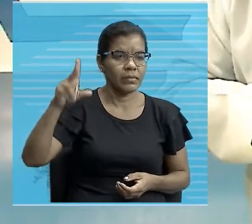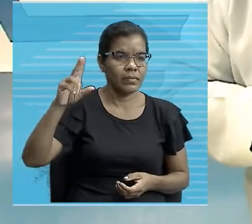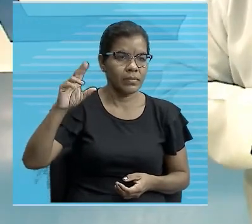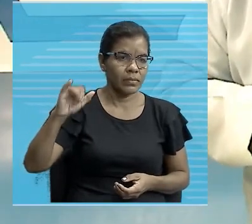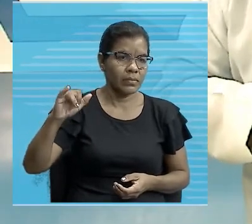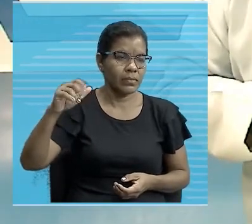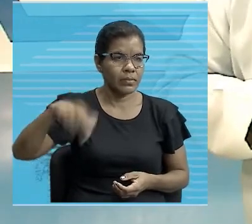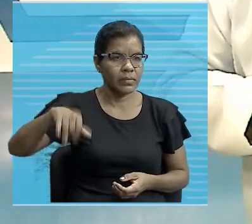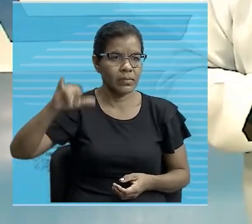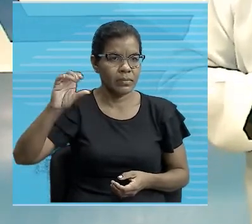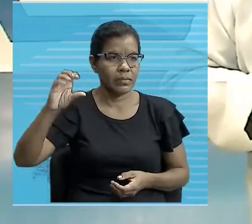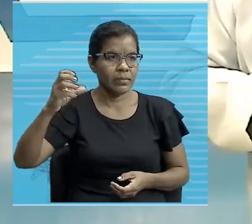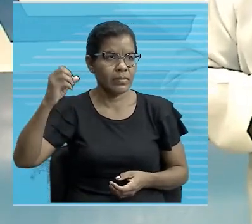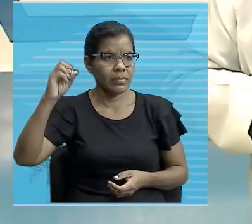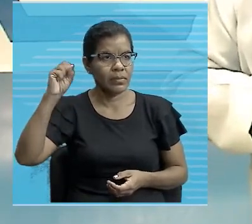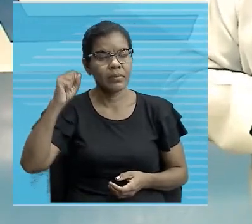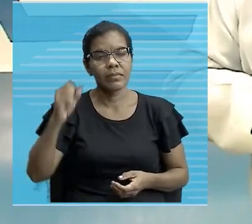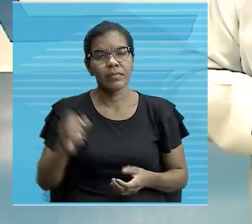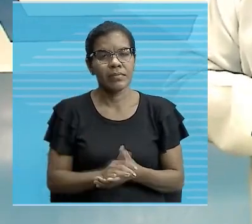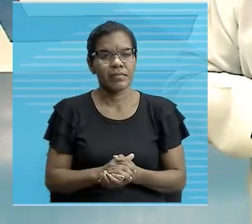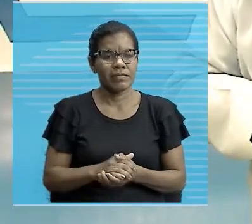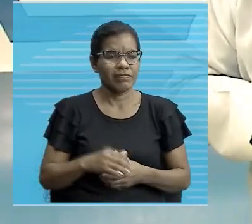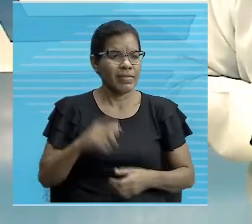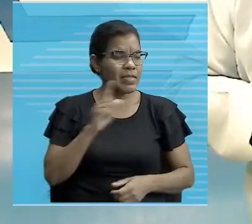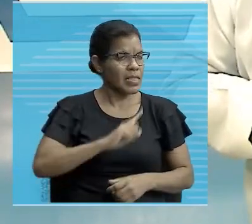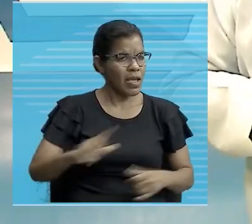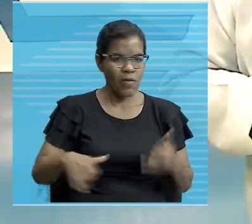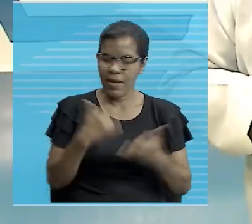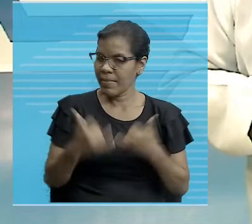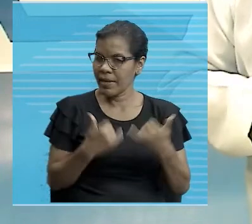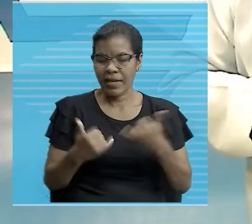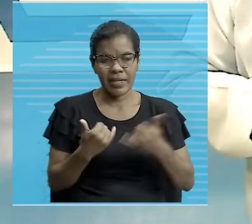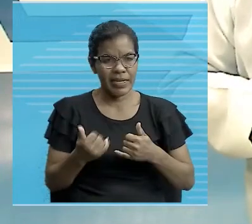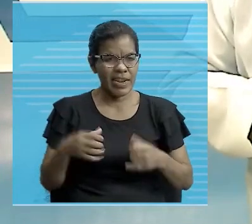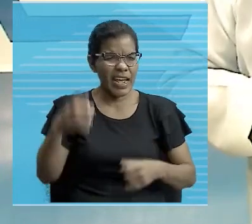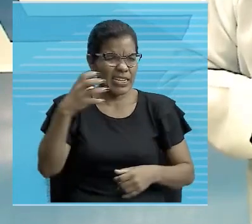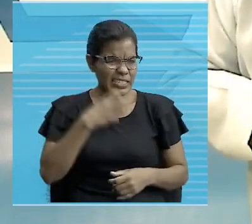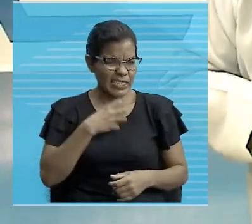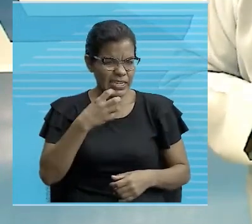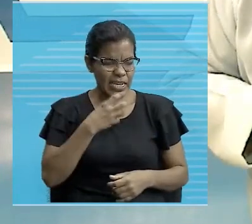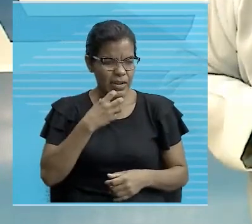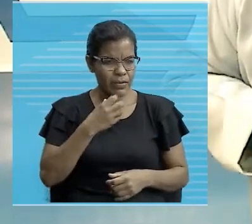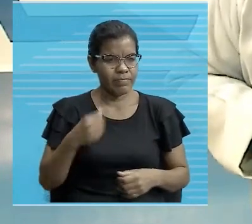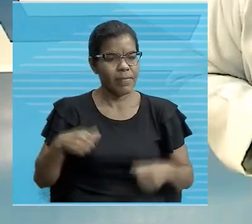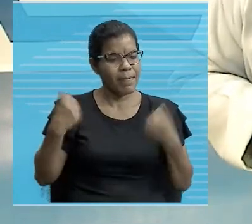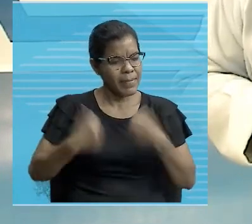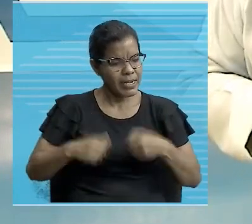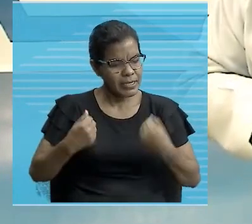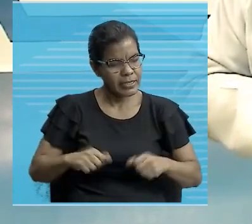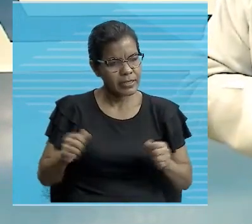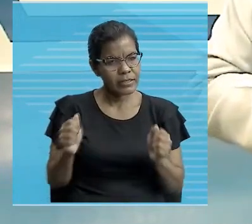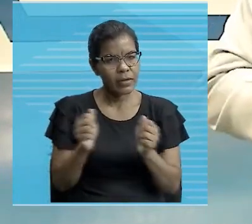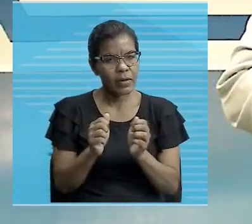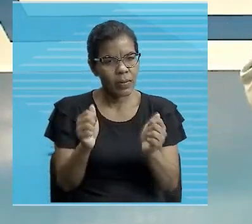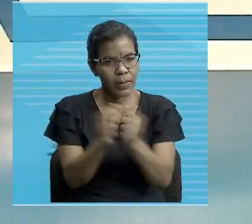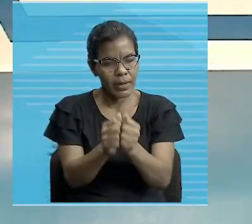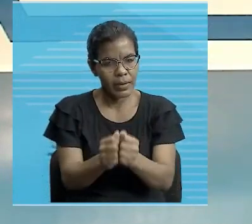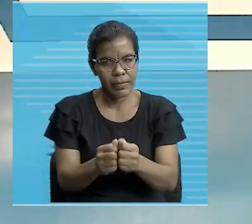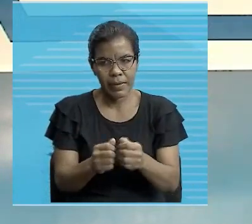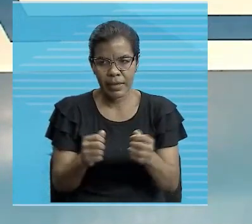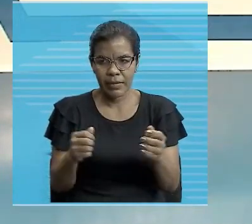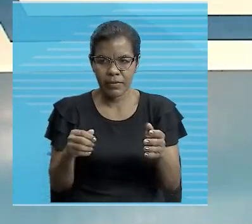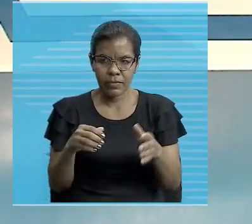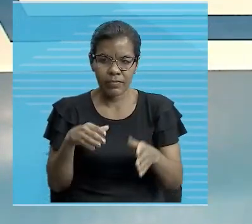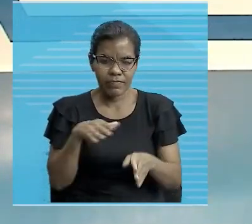não é brincadeira. É absolutamente restrito, tá? Sob acompanhamento médico. É